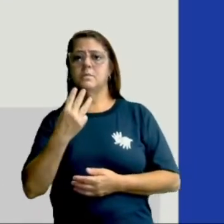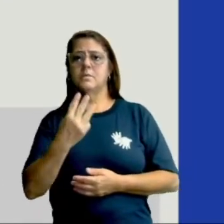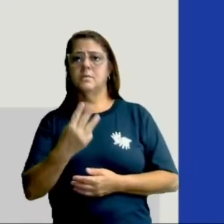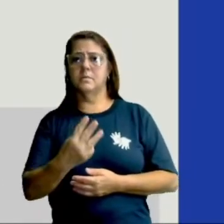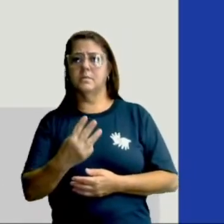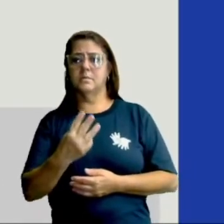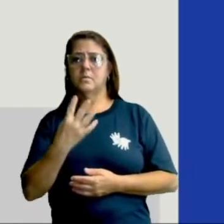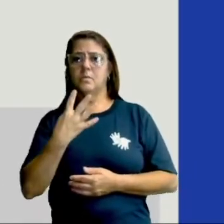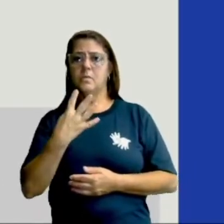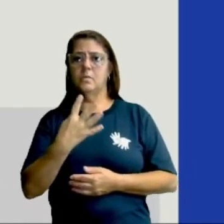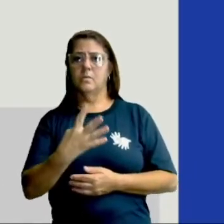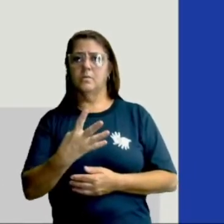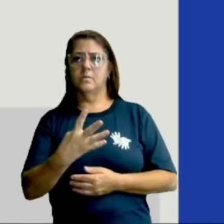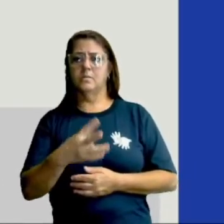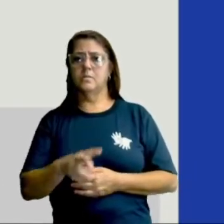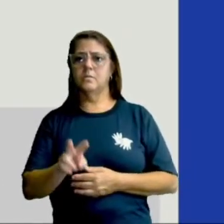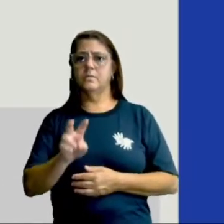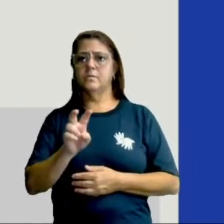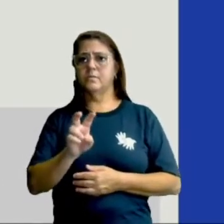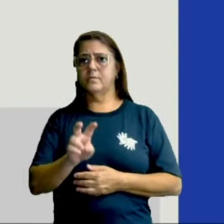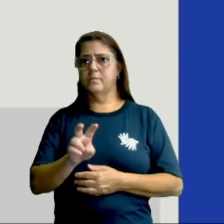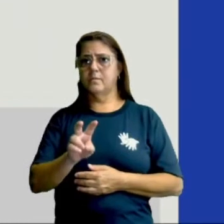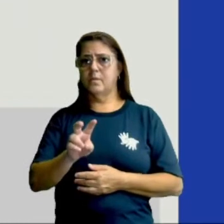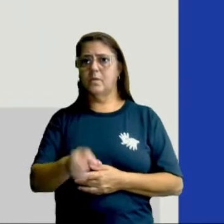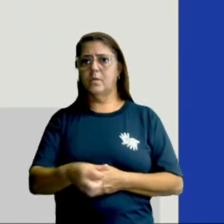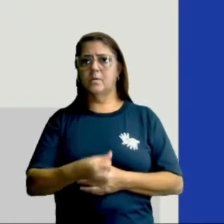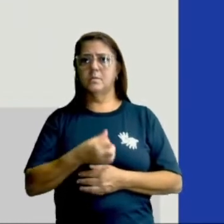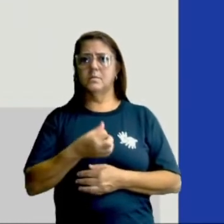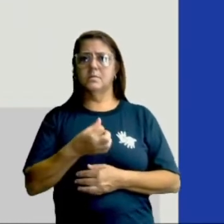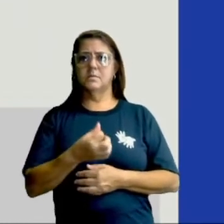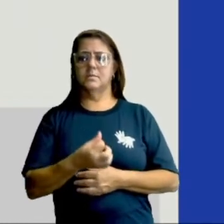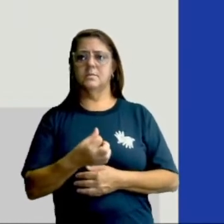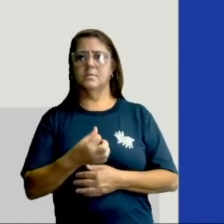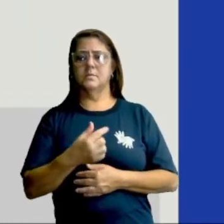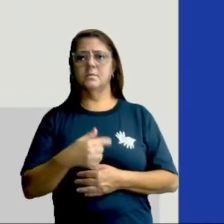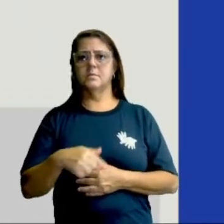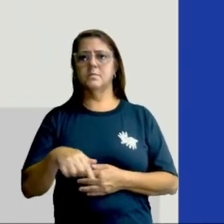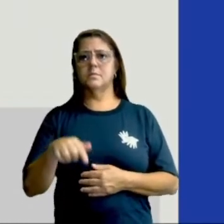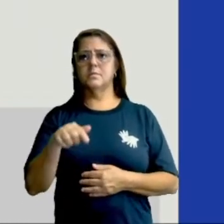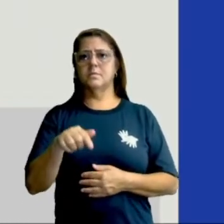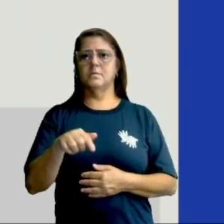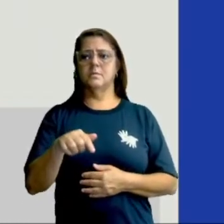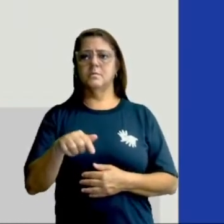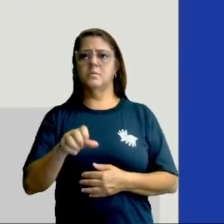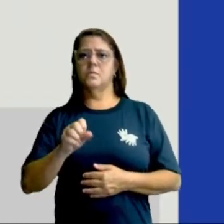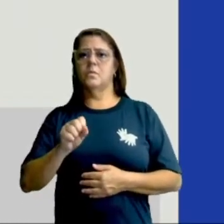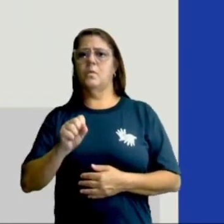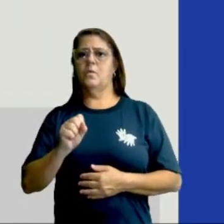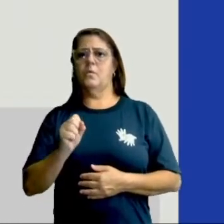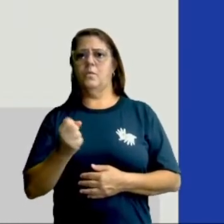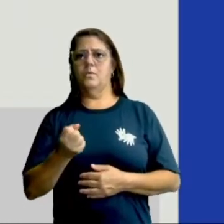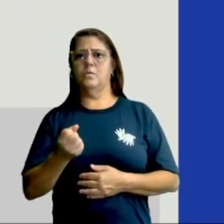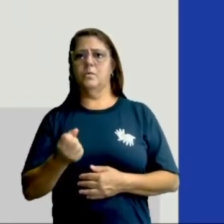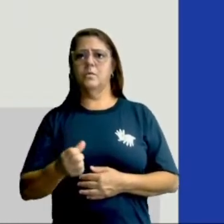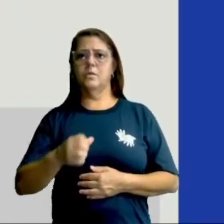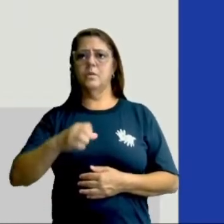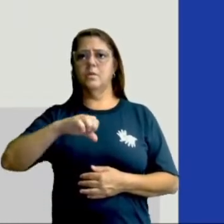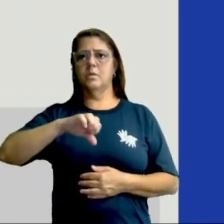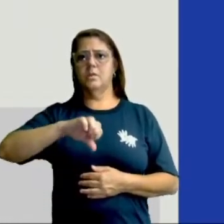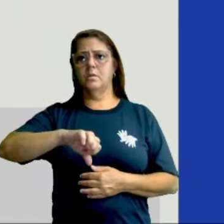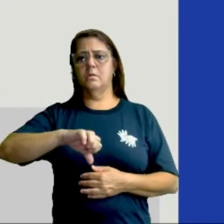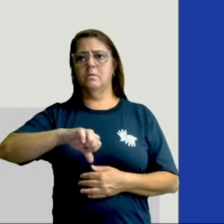2, 3, 4, 5, 6, 7,